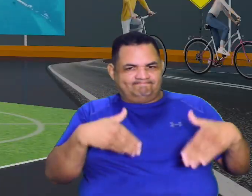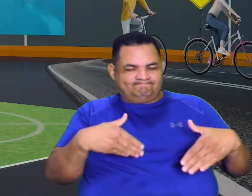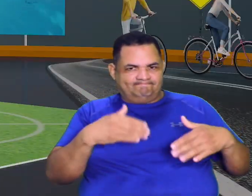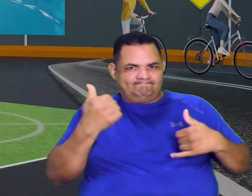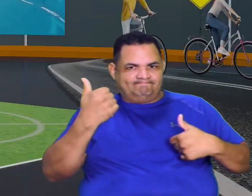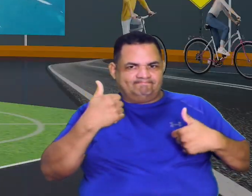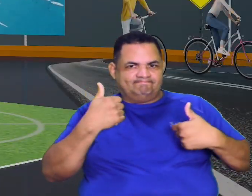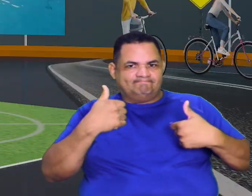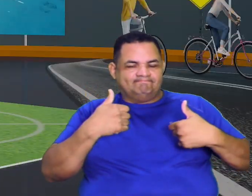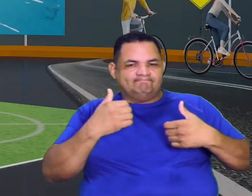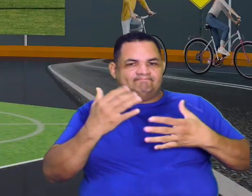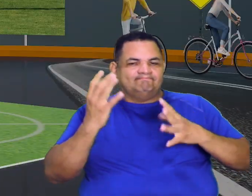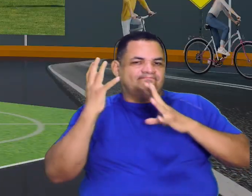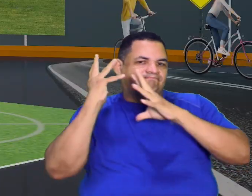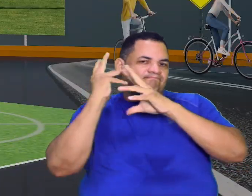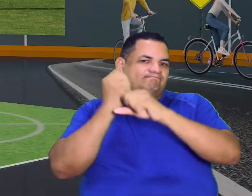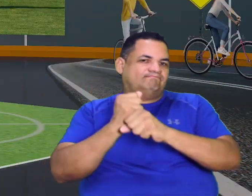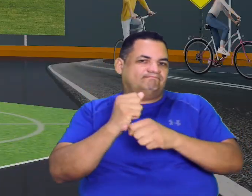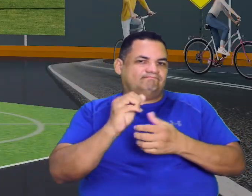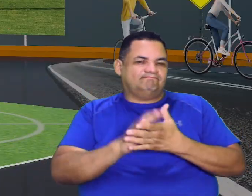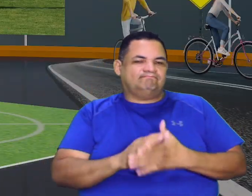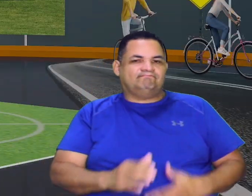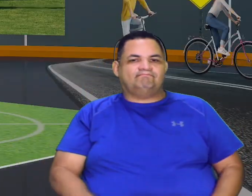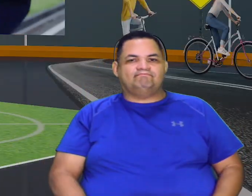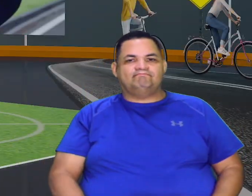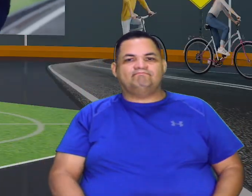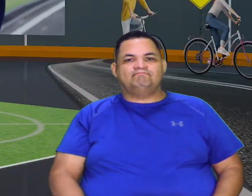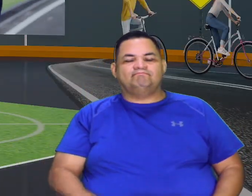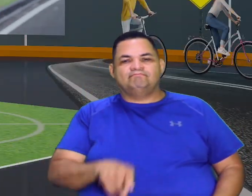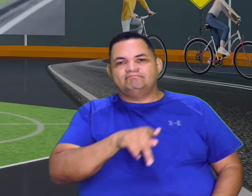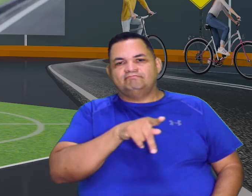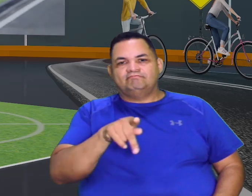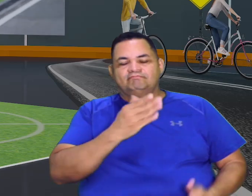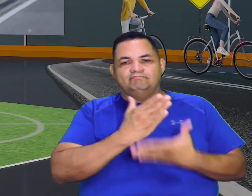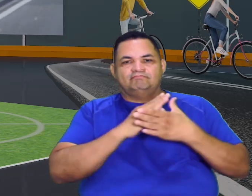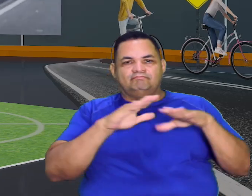todo o nosso material e vai lá e arrasa, tá? Prof. Iris vai